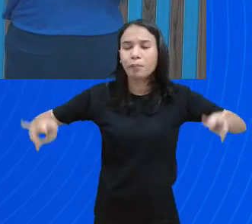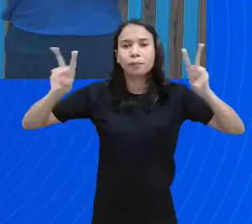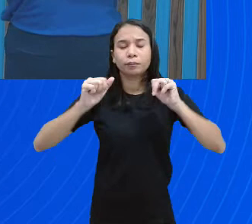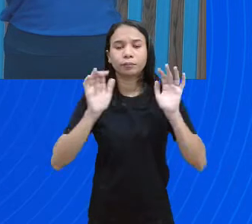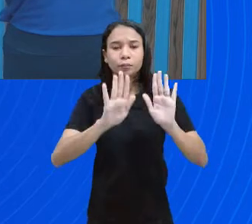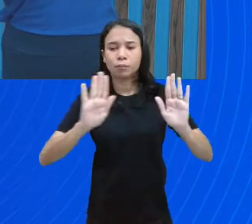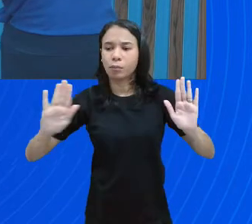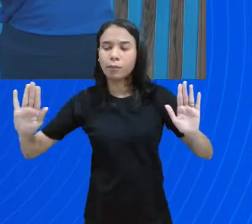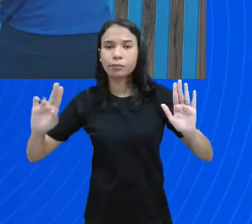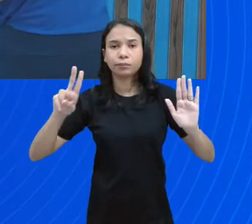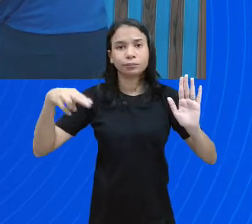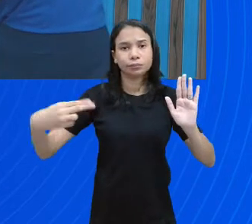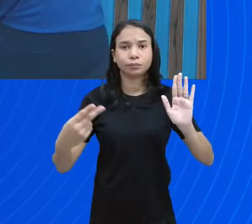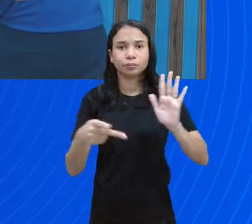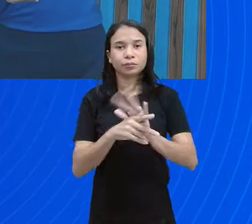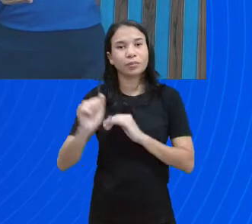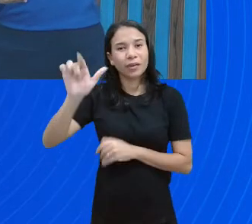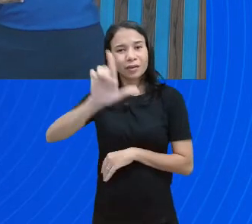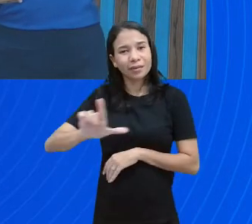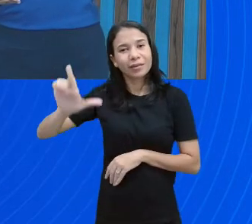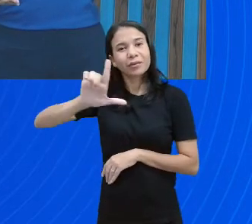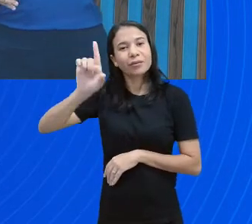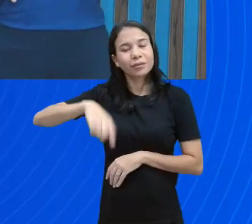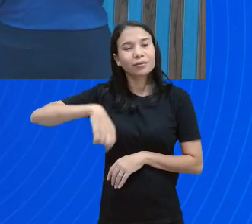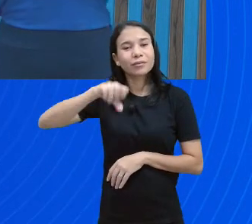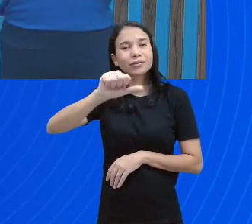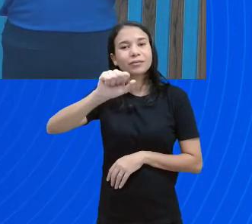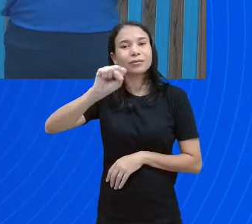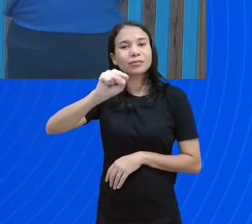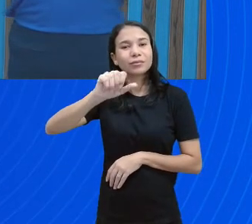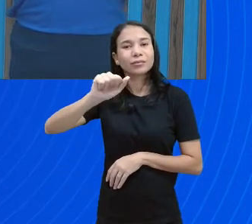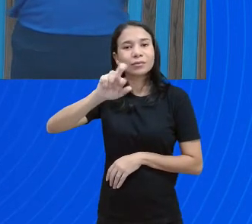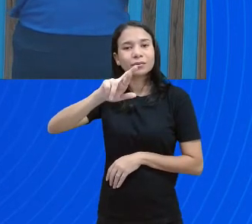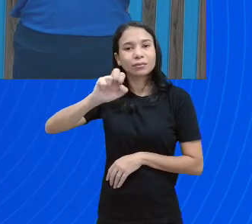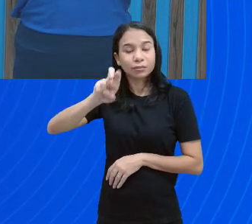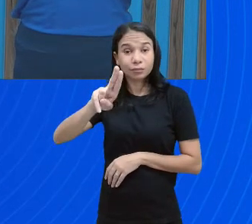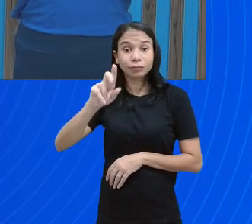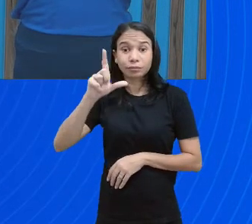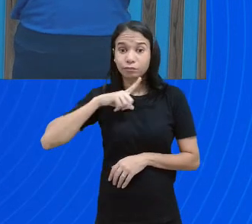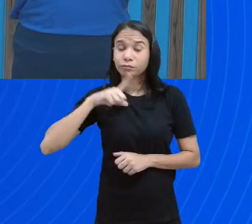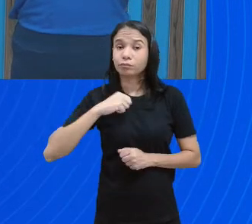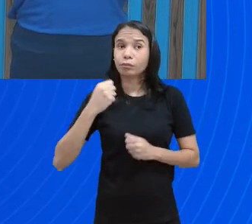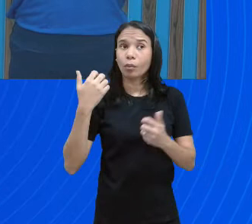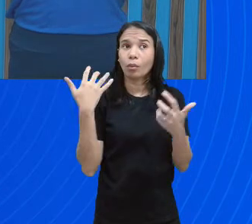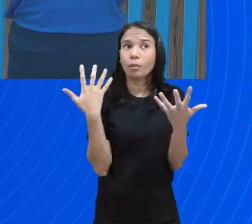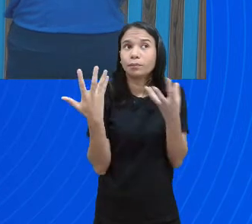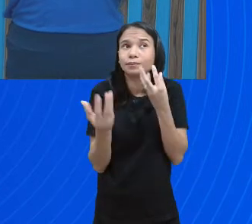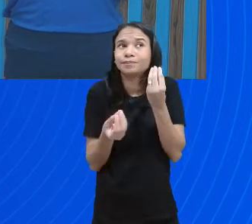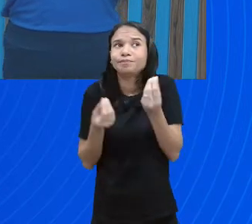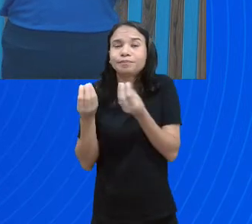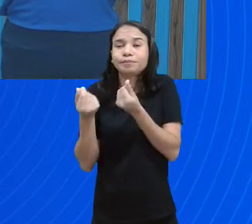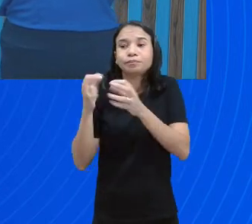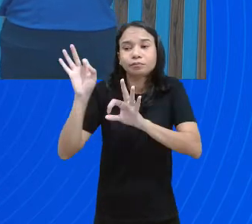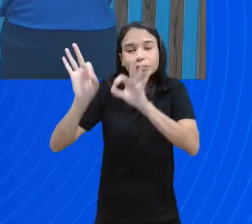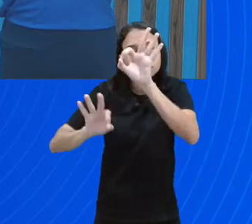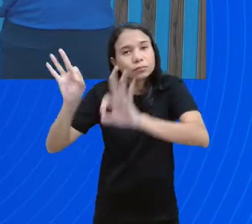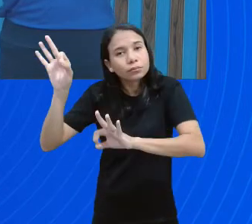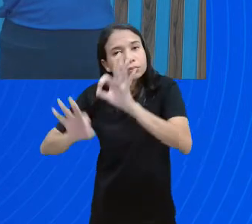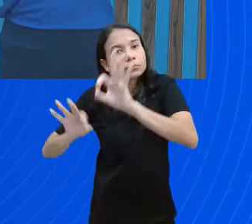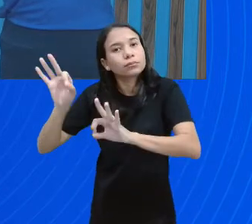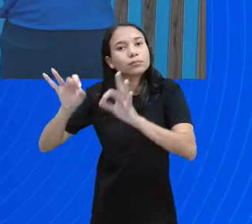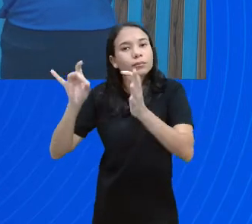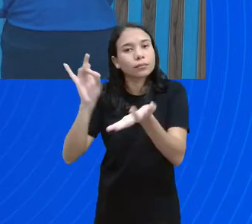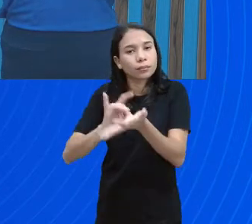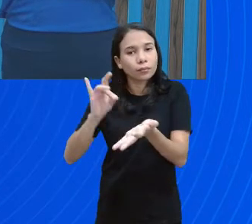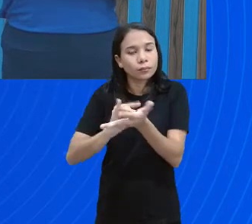na literatura um sarau, né, sim, né, Adriana? Existe o movimento, é uma coisa mais organizadinha